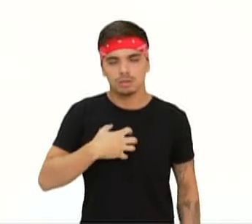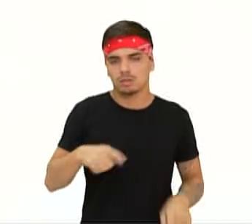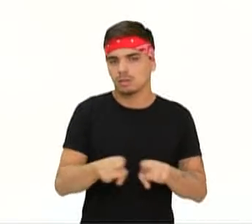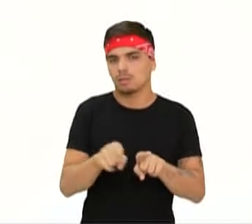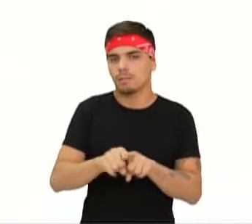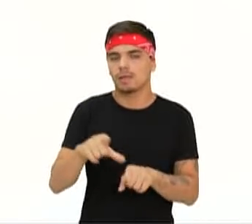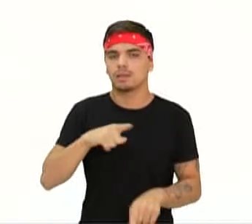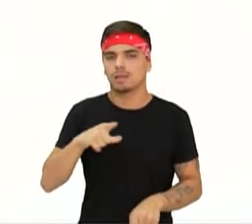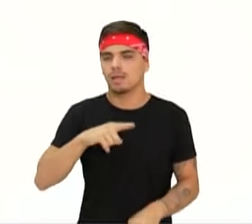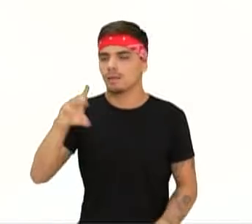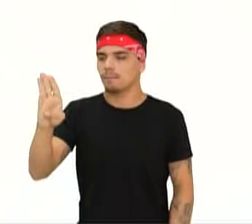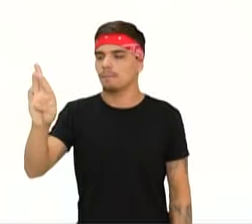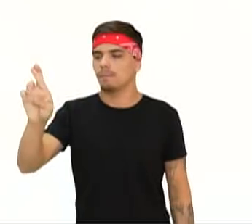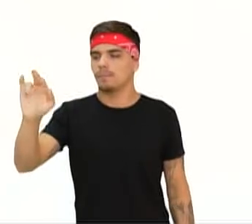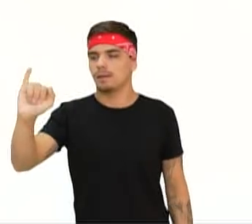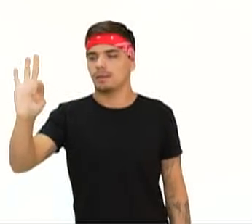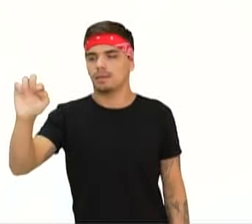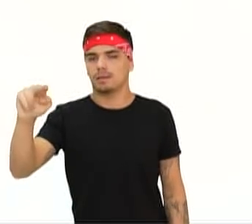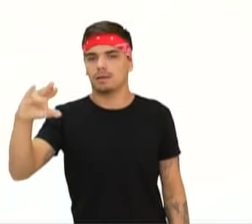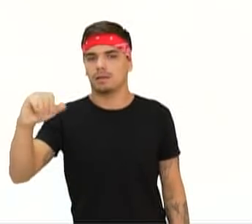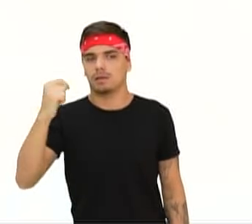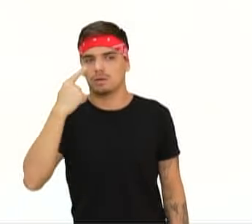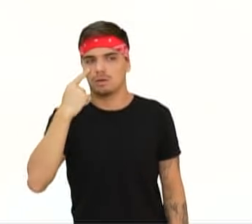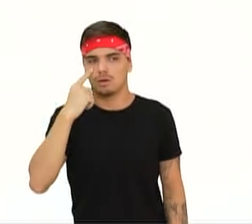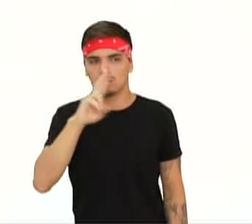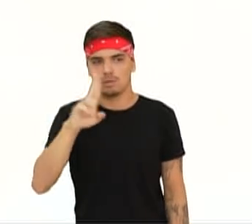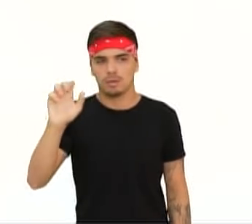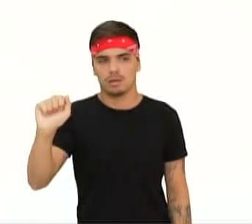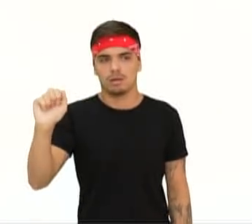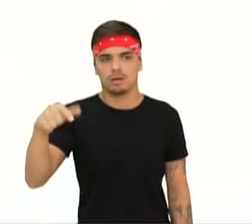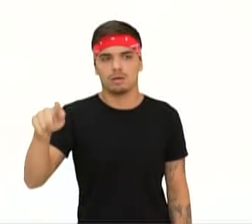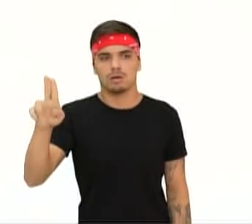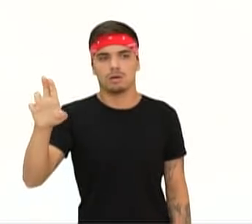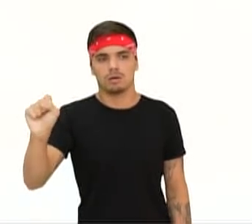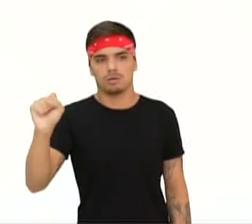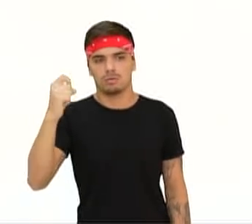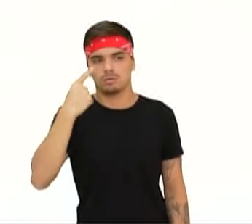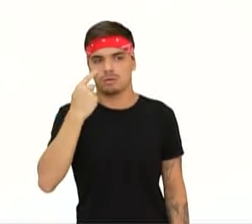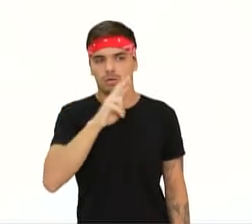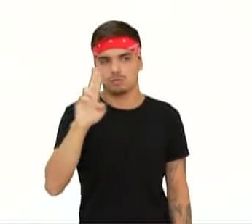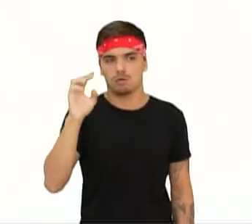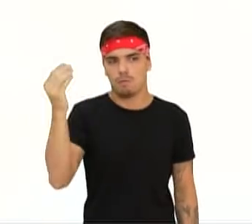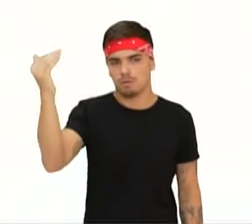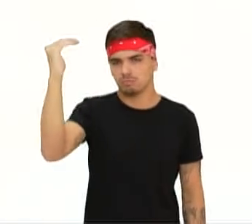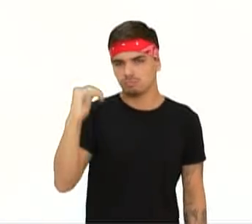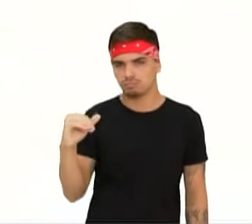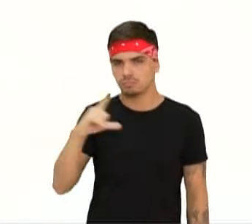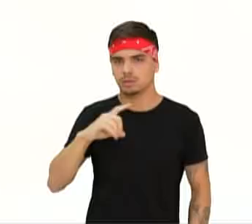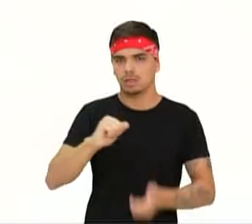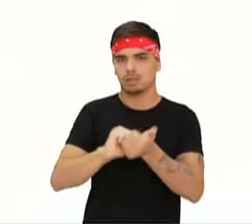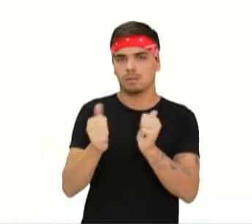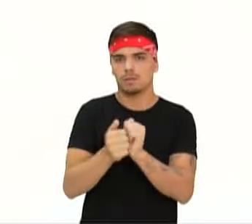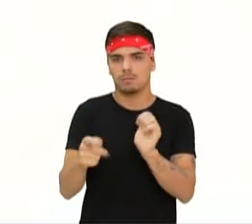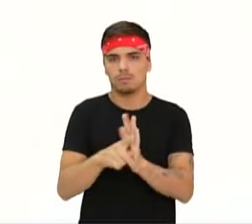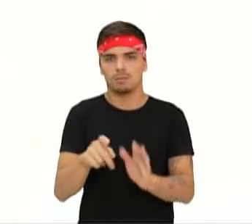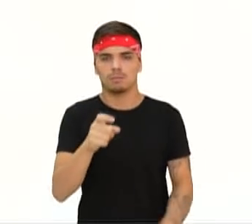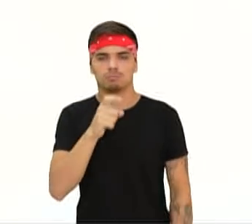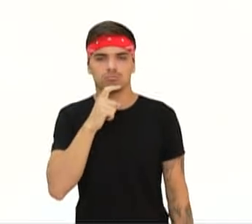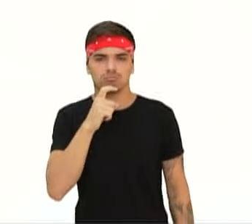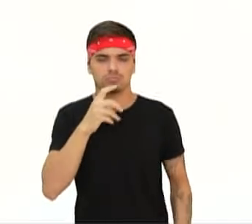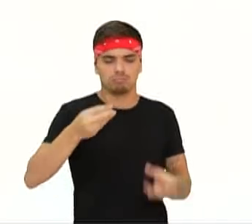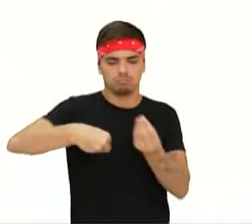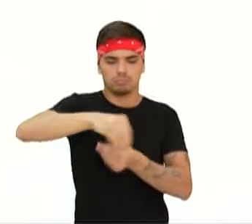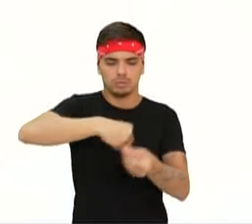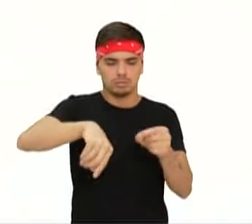raças britânicas, por exemplo, como Angus, Devon, Hereford, eles se adaptam mais a climas